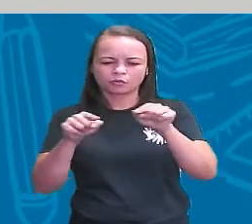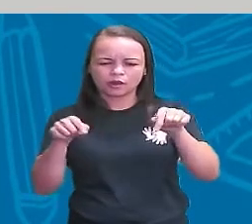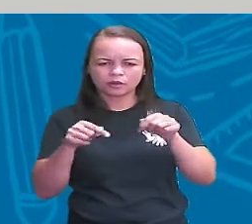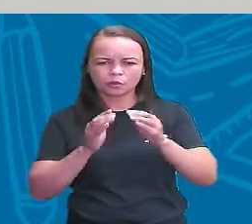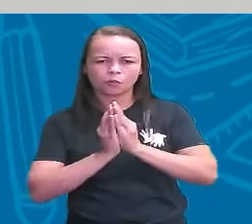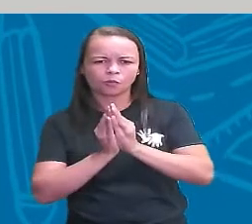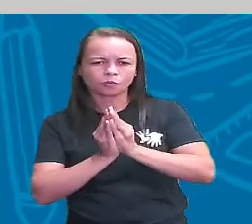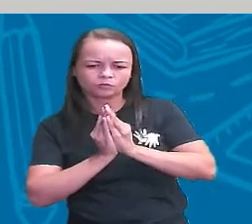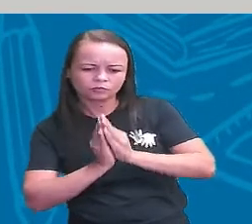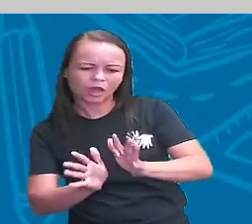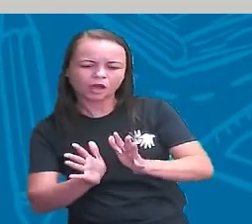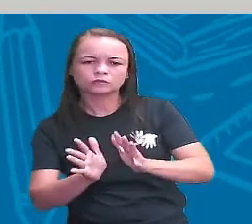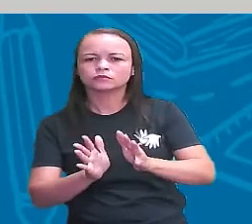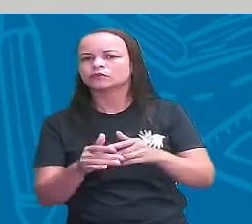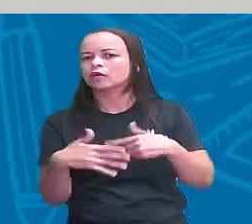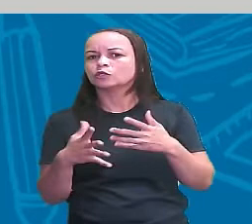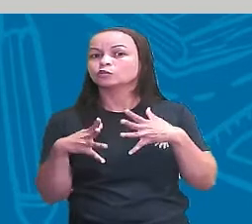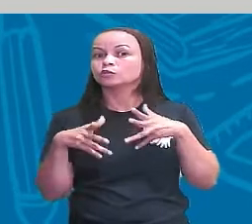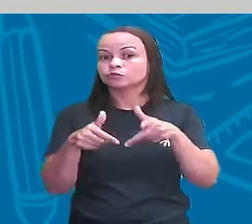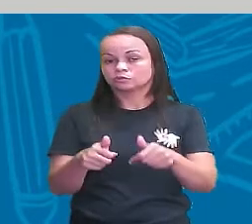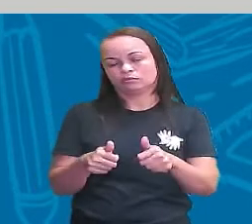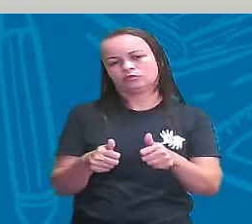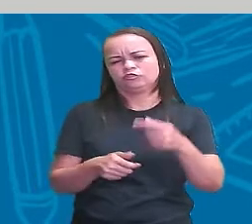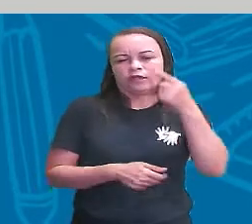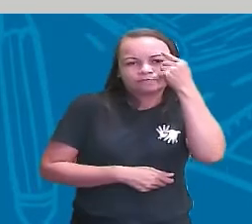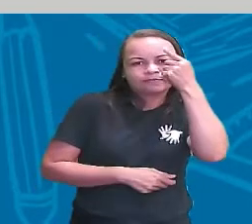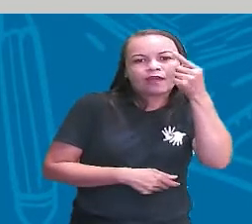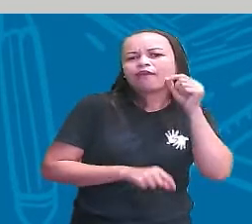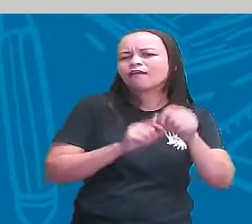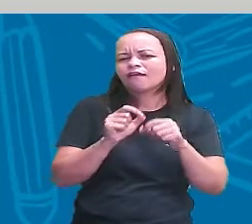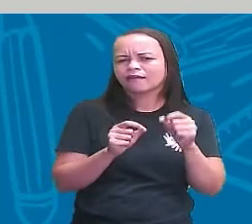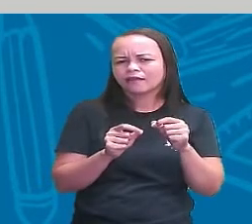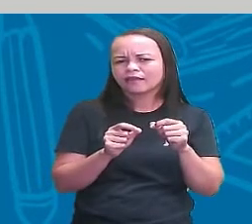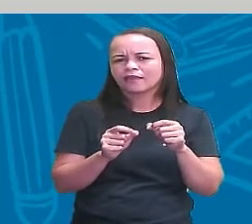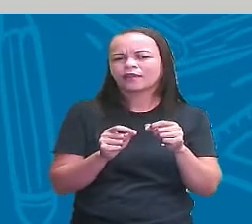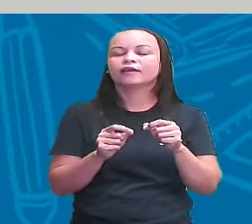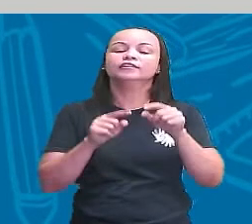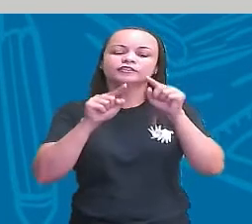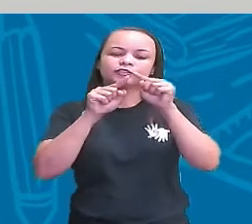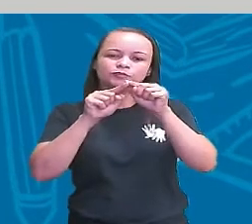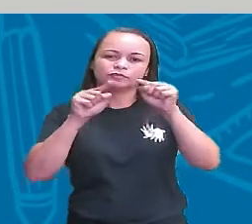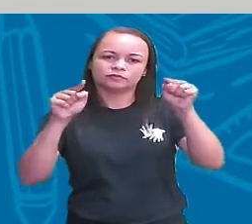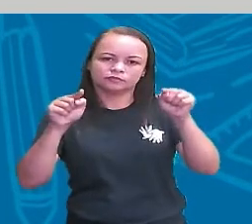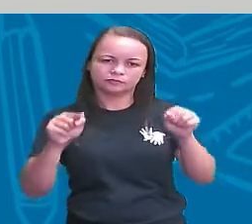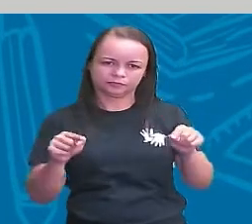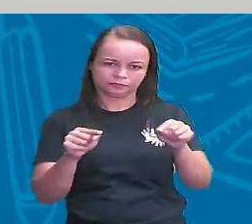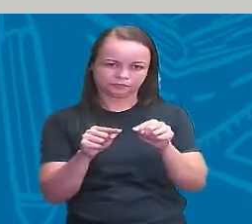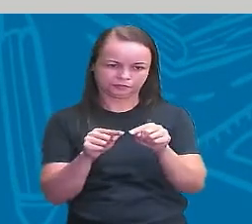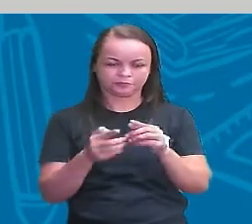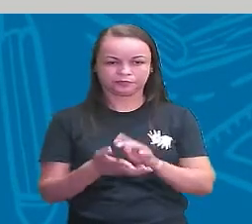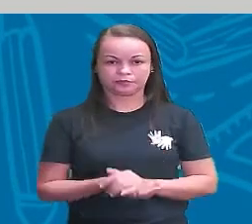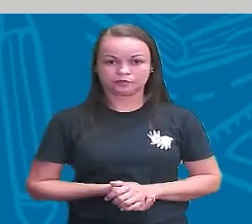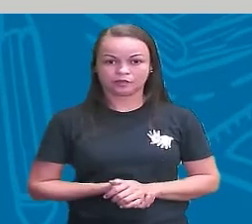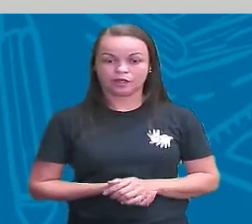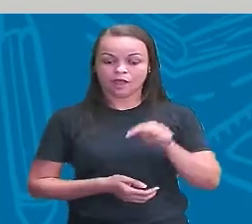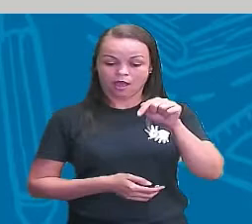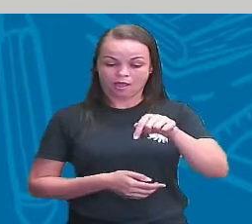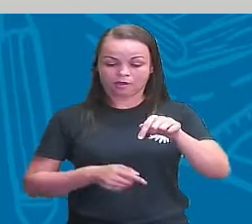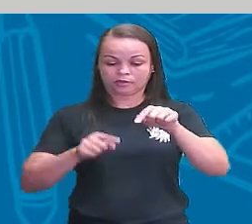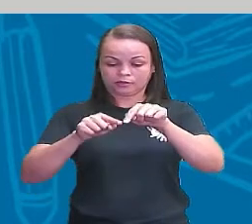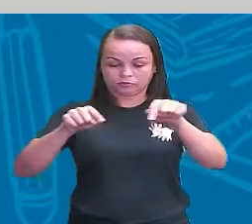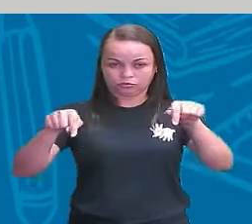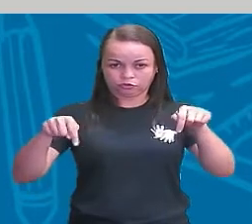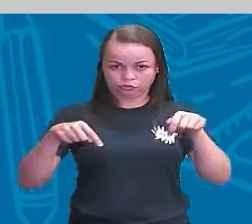dado, né? Tudo isso nos dá a ideia de quê? De um quadrado, né? Aqui nesse estúdio, aqui